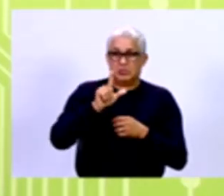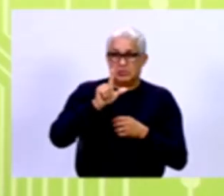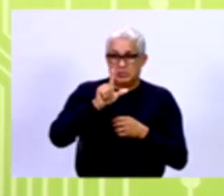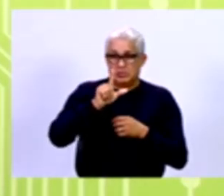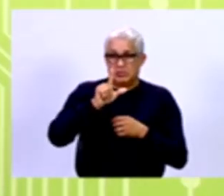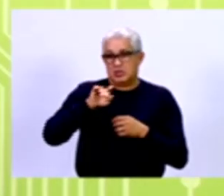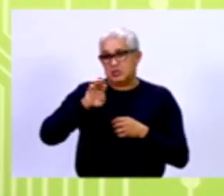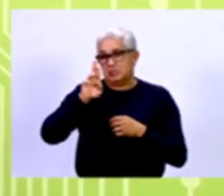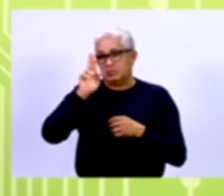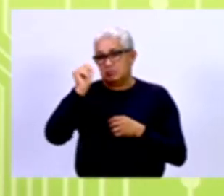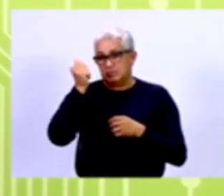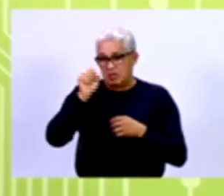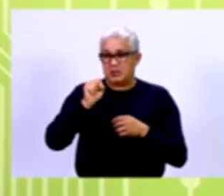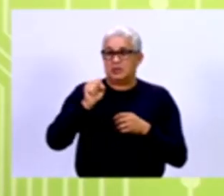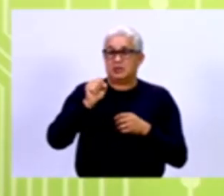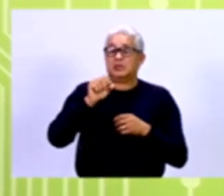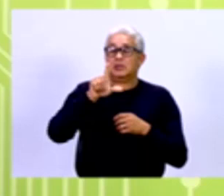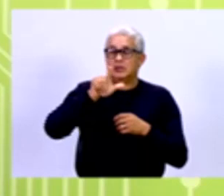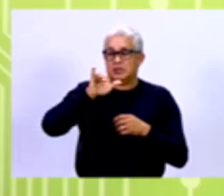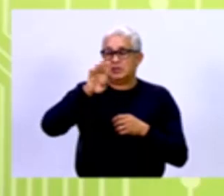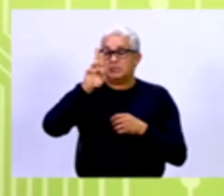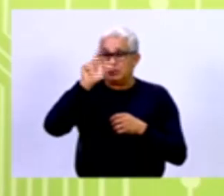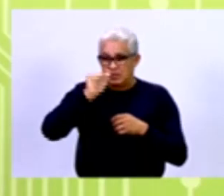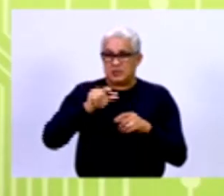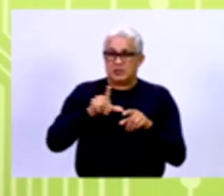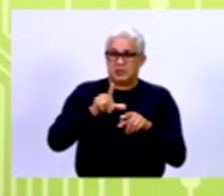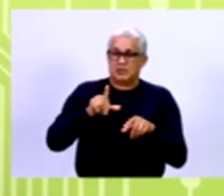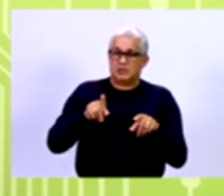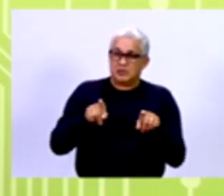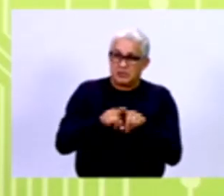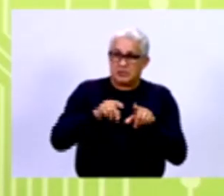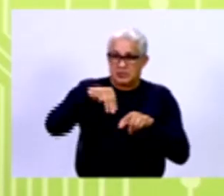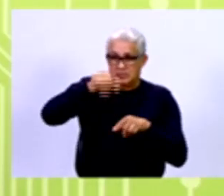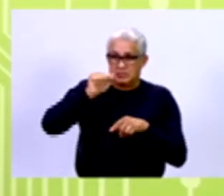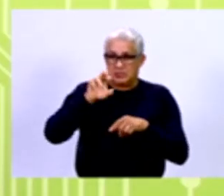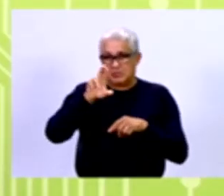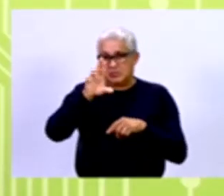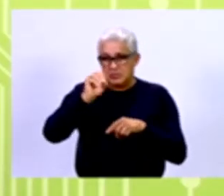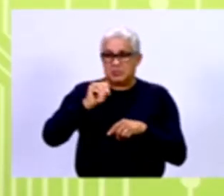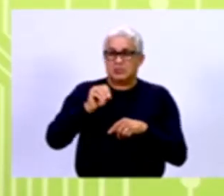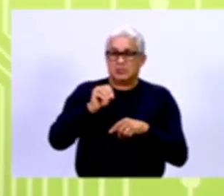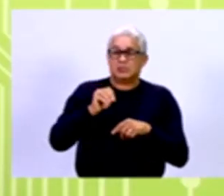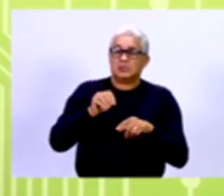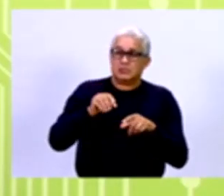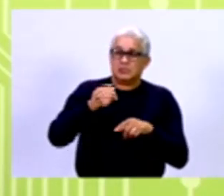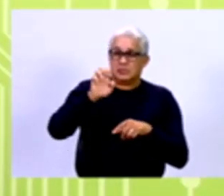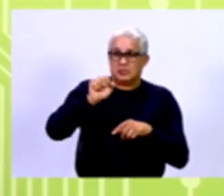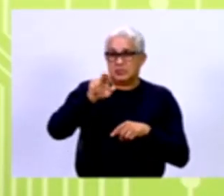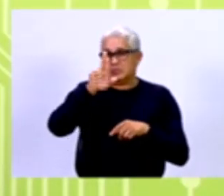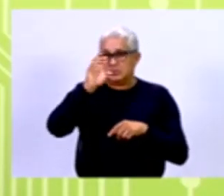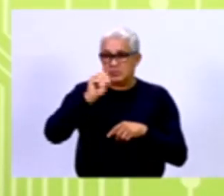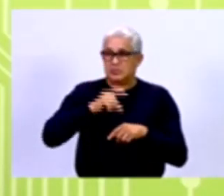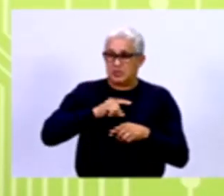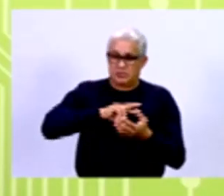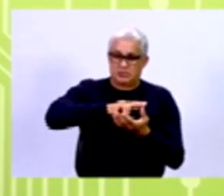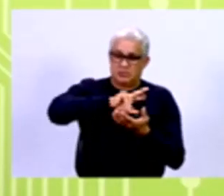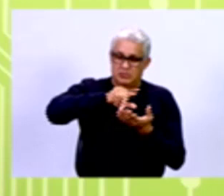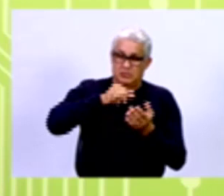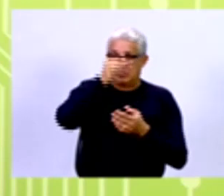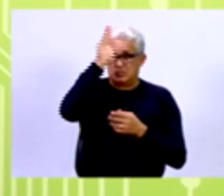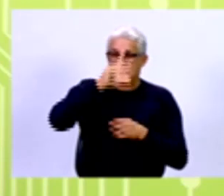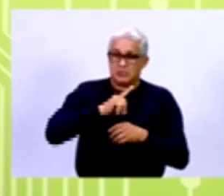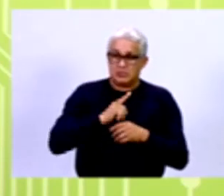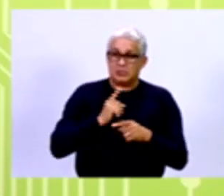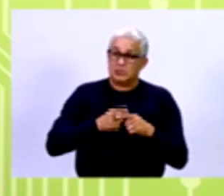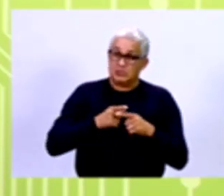ien, o marco, o euro. Se você, na quantidade que você quiser, você tem no Brasil. Por quê?